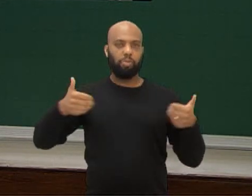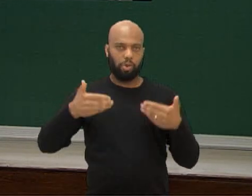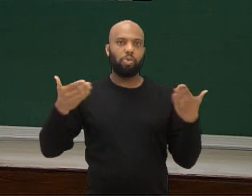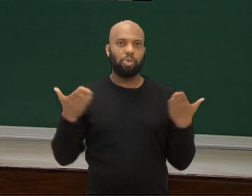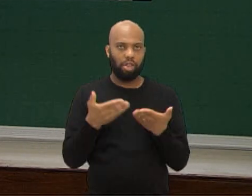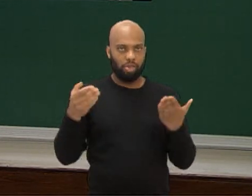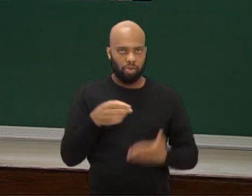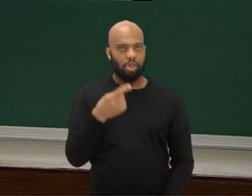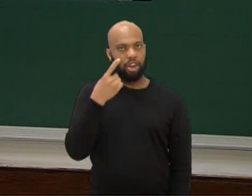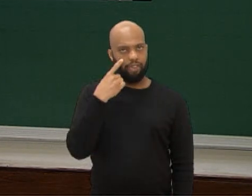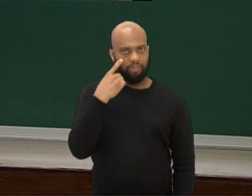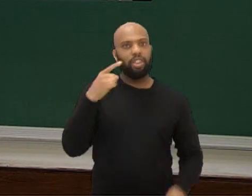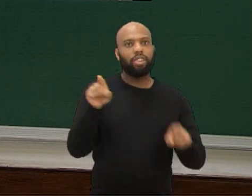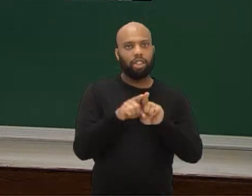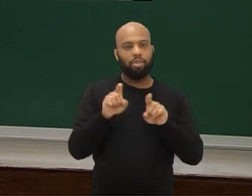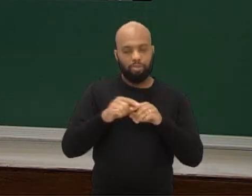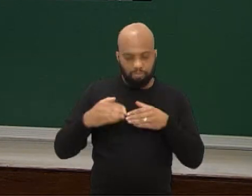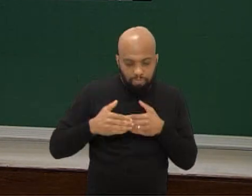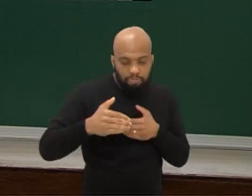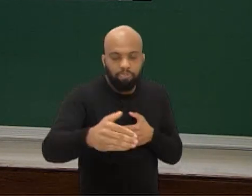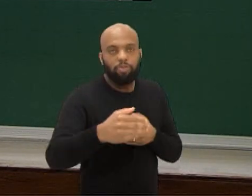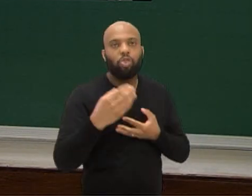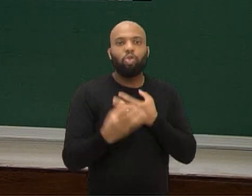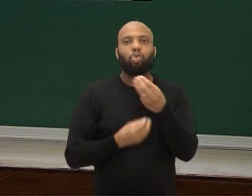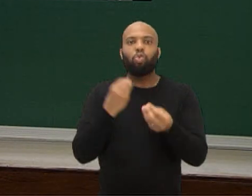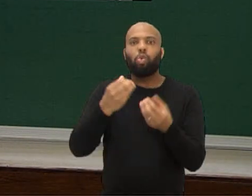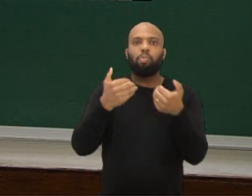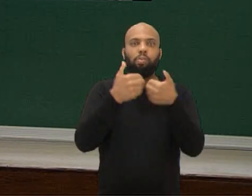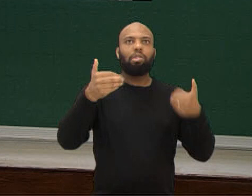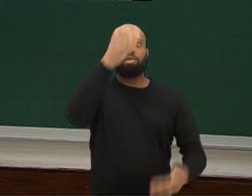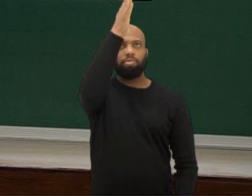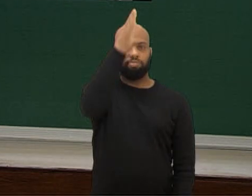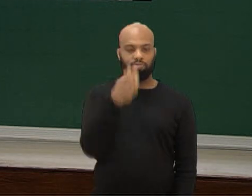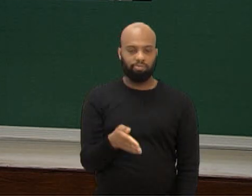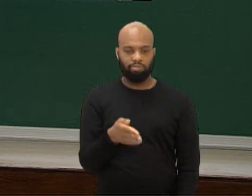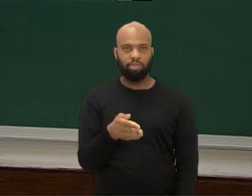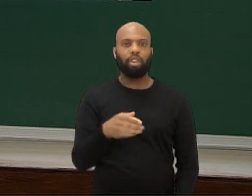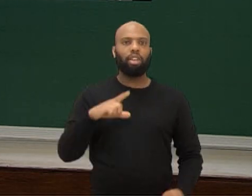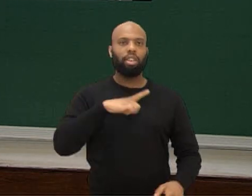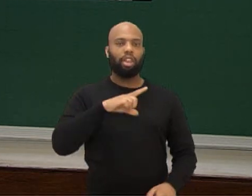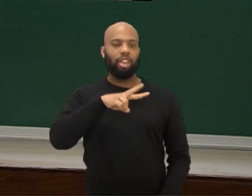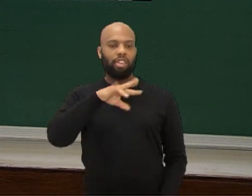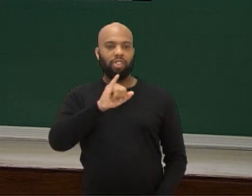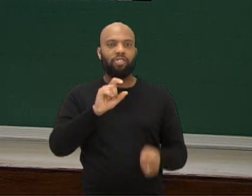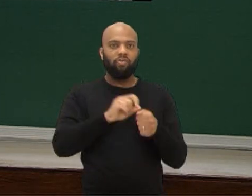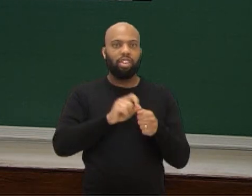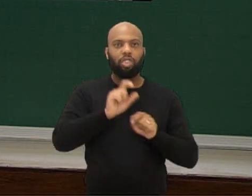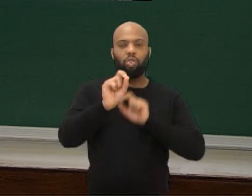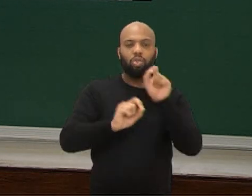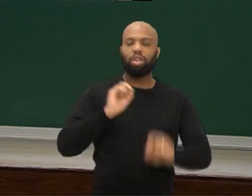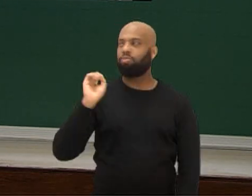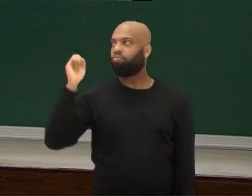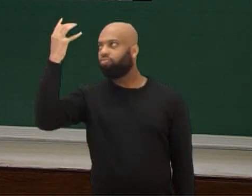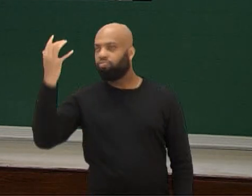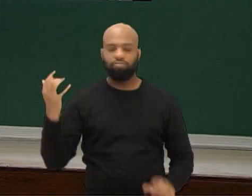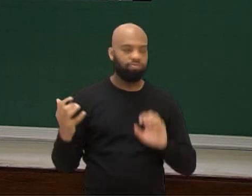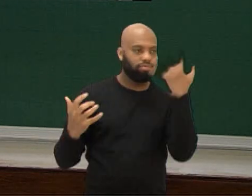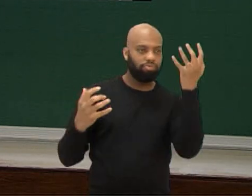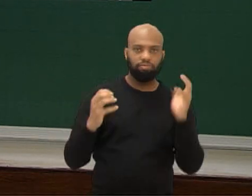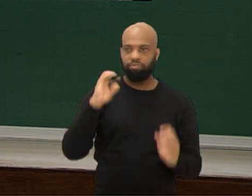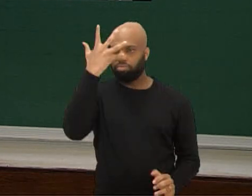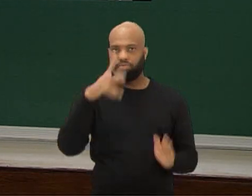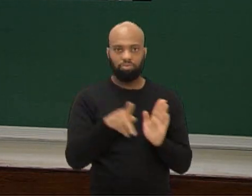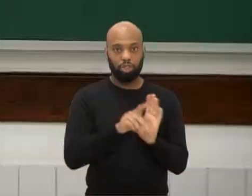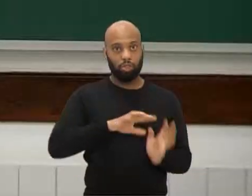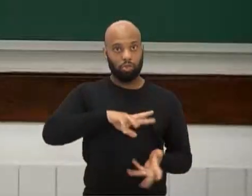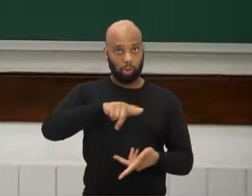vai ver de agora em diante. Como essa divisão ela vai provocar inúmeros acontecimentos no mundo.